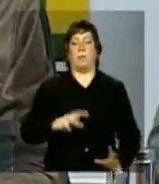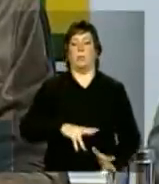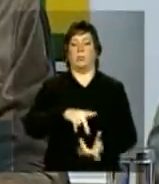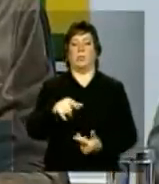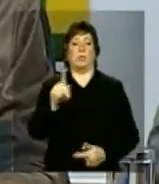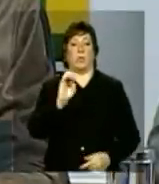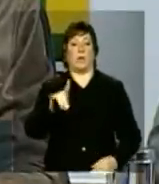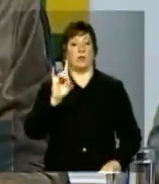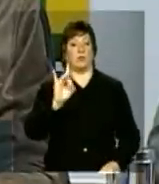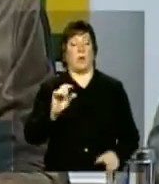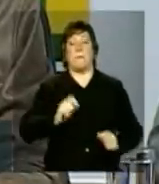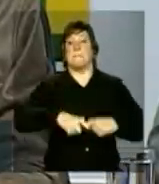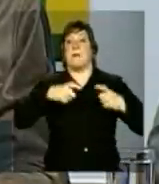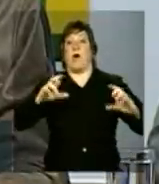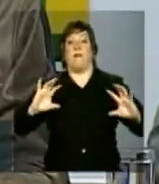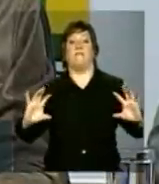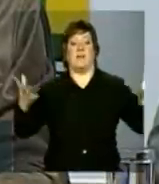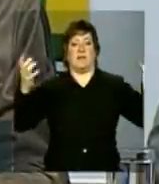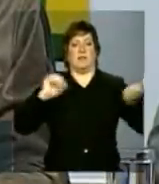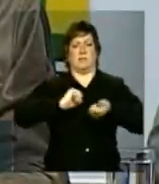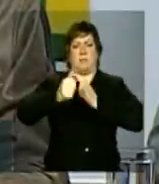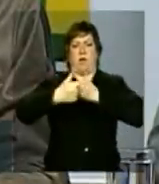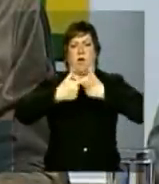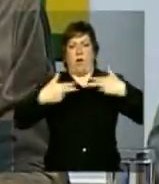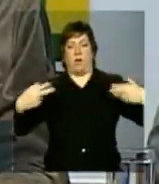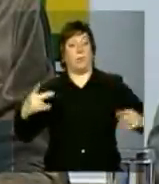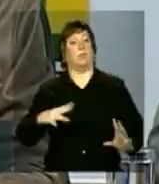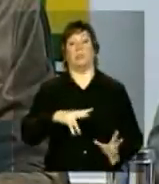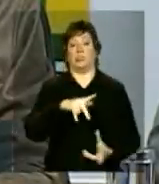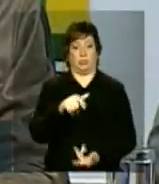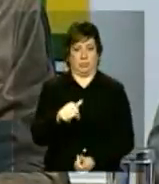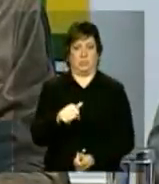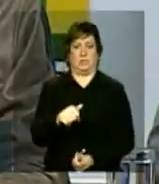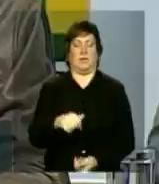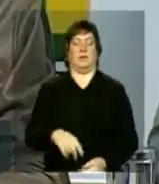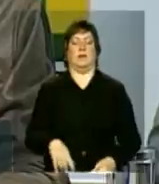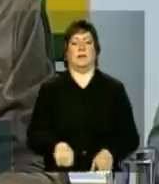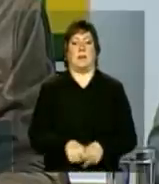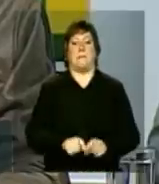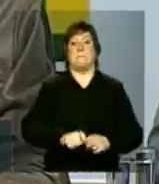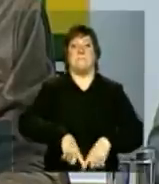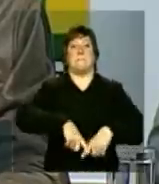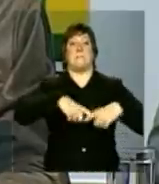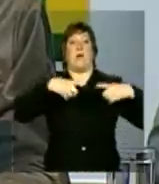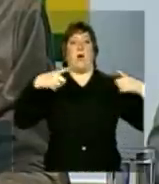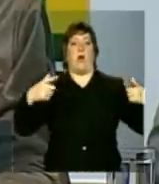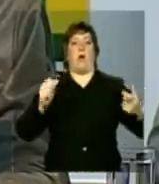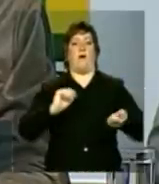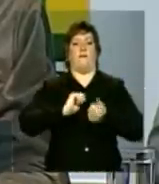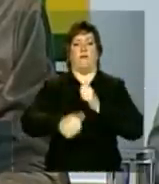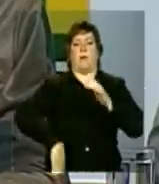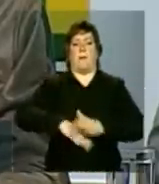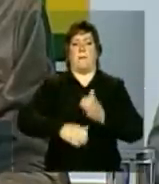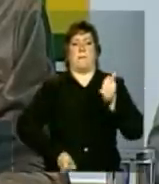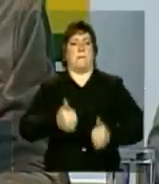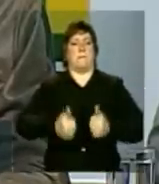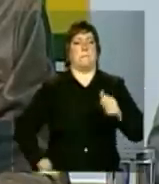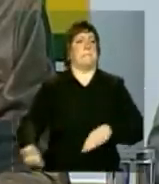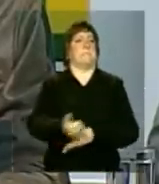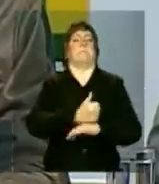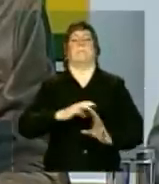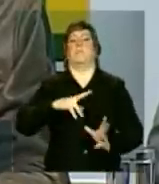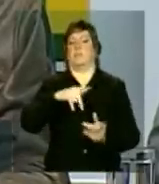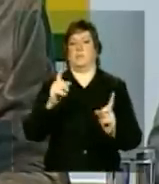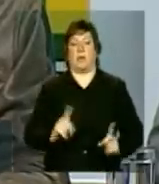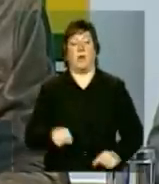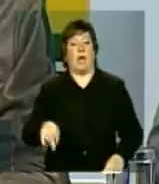apenas o maior evento esportivo do planeta nem o maior evento do futebol do planeta a copa